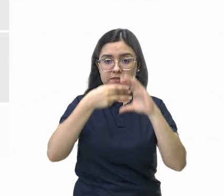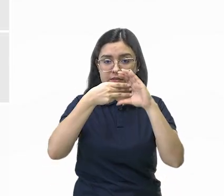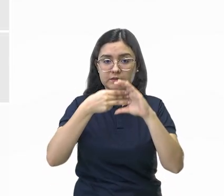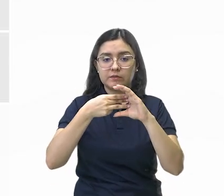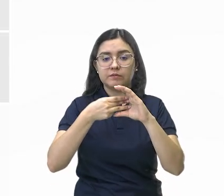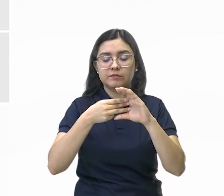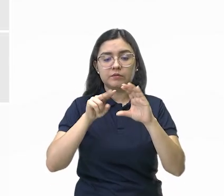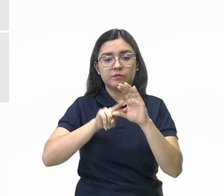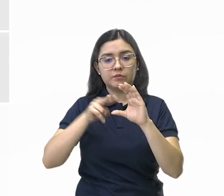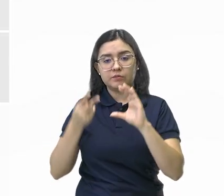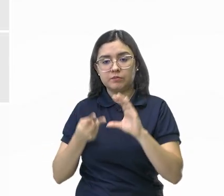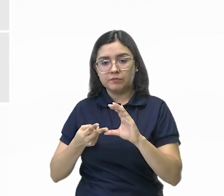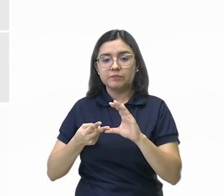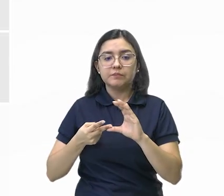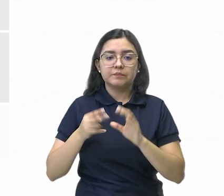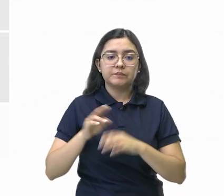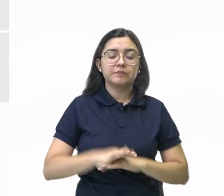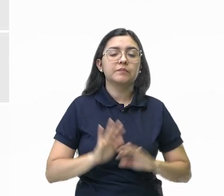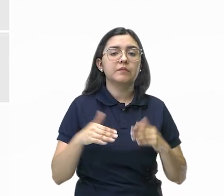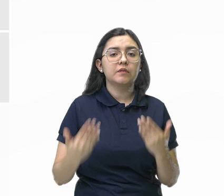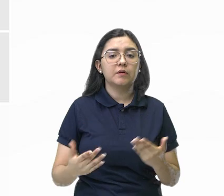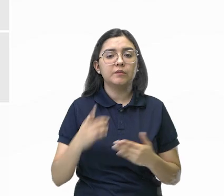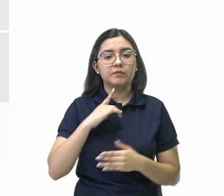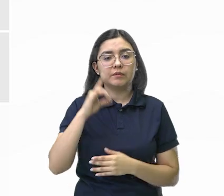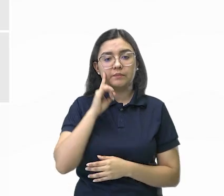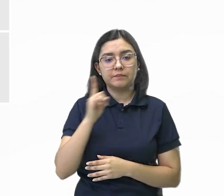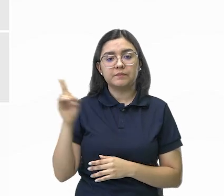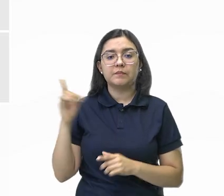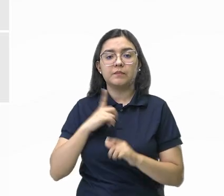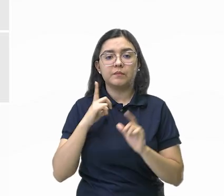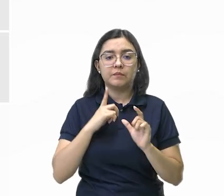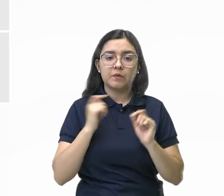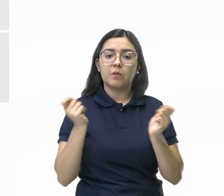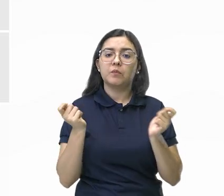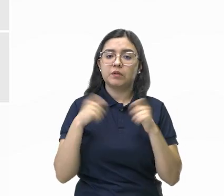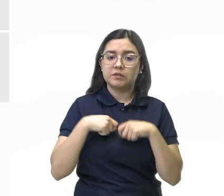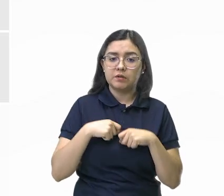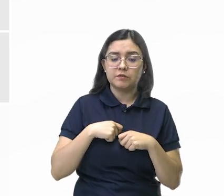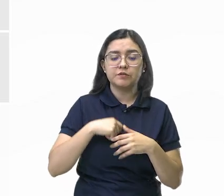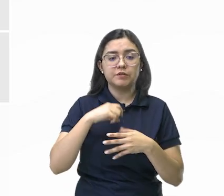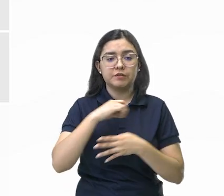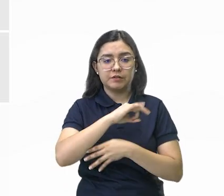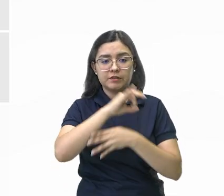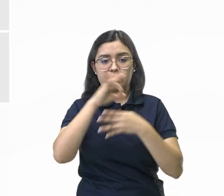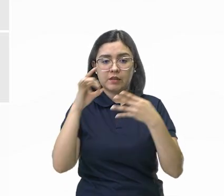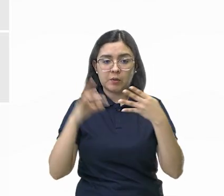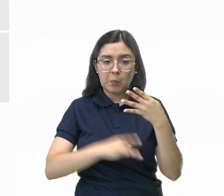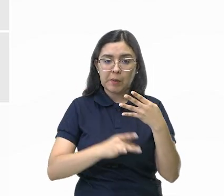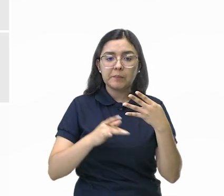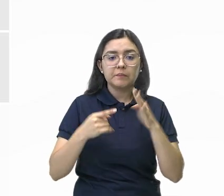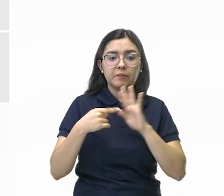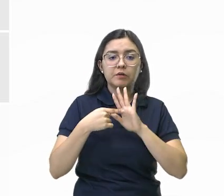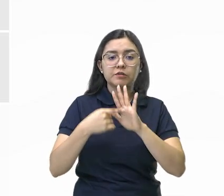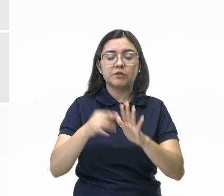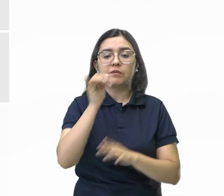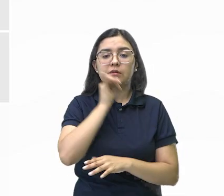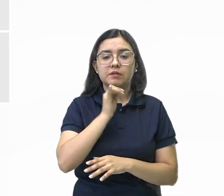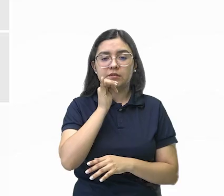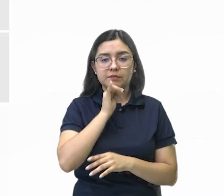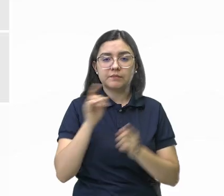pluripotente induzidas. Então, nós temos aí o potencial delas, né, sendo exemplificado,